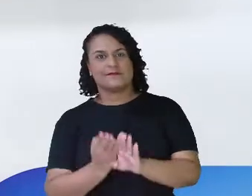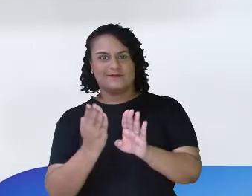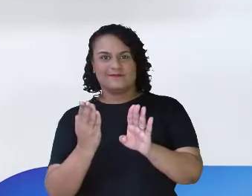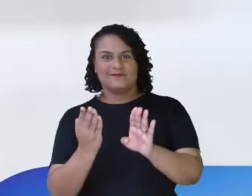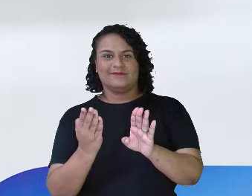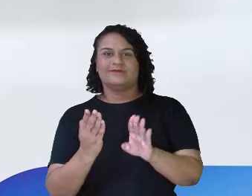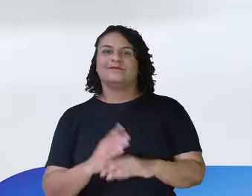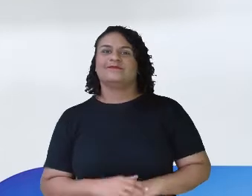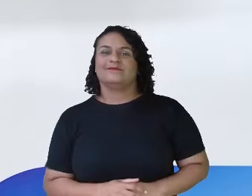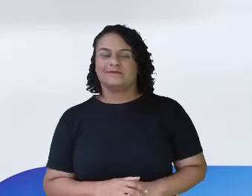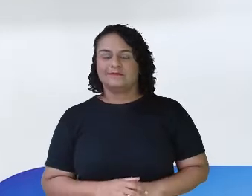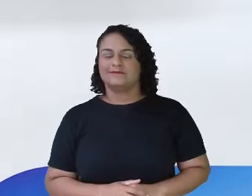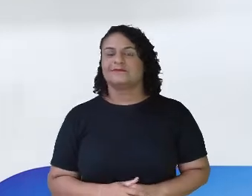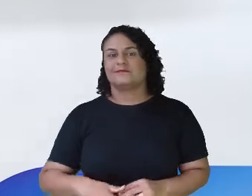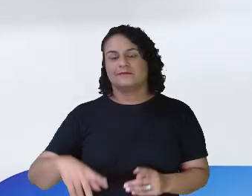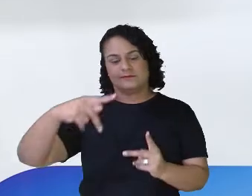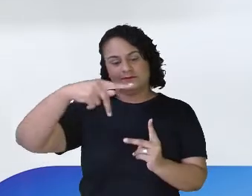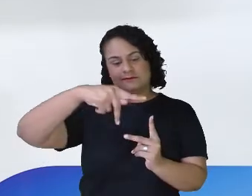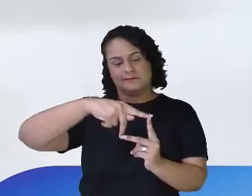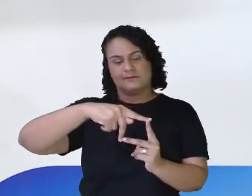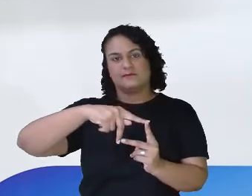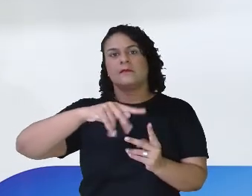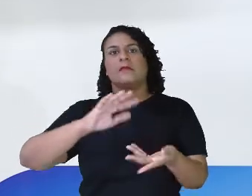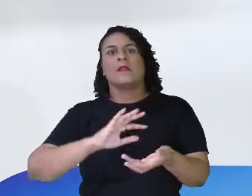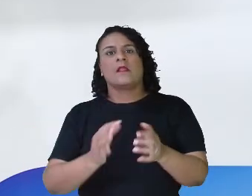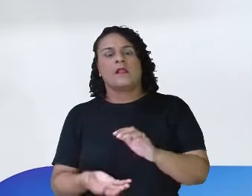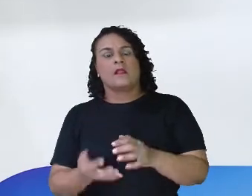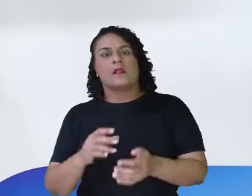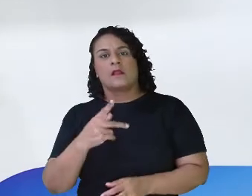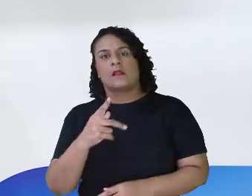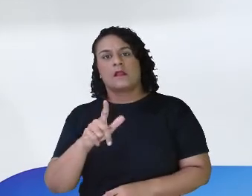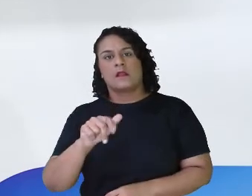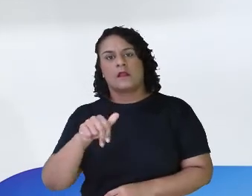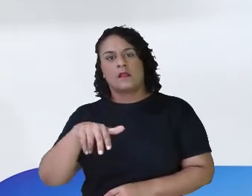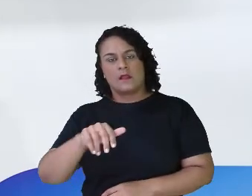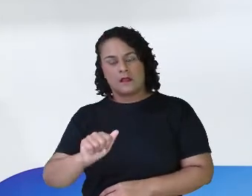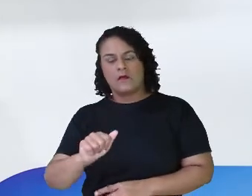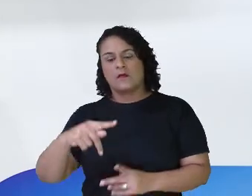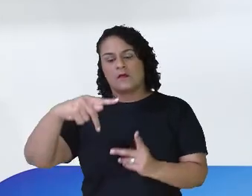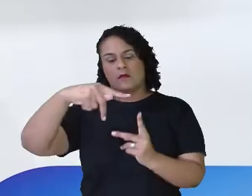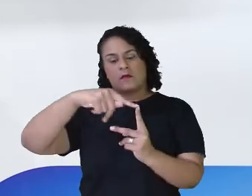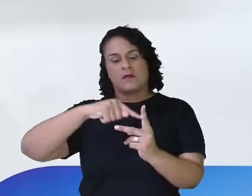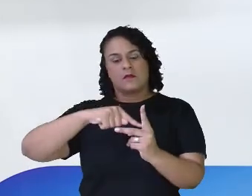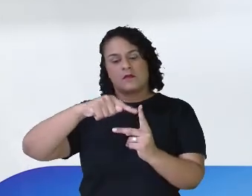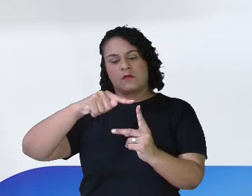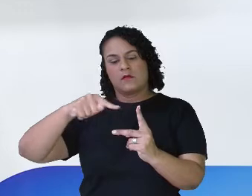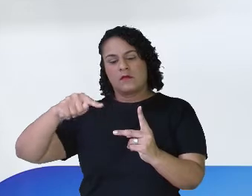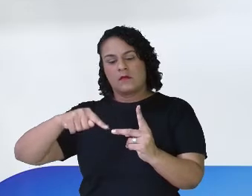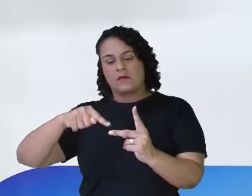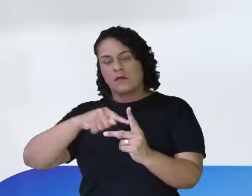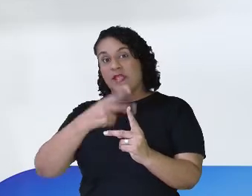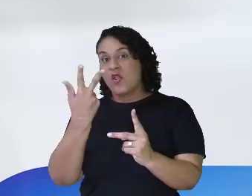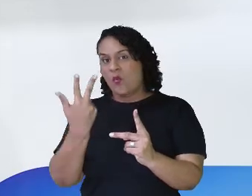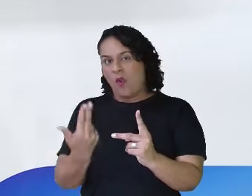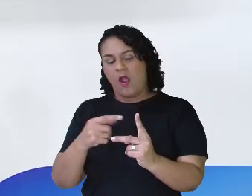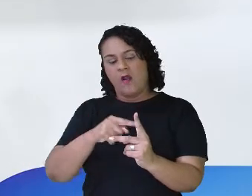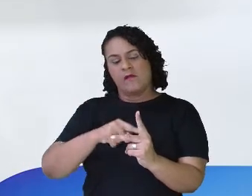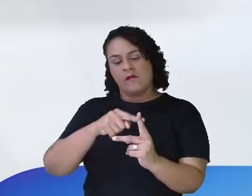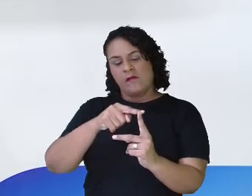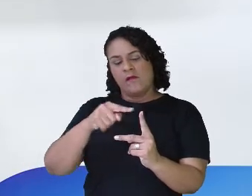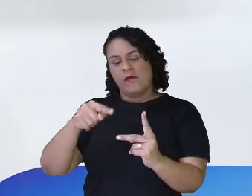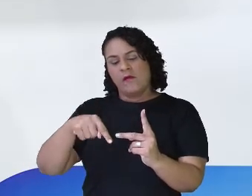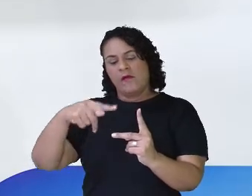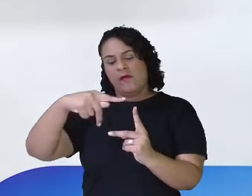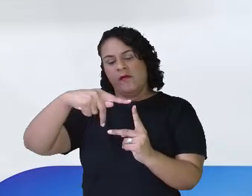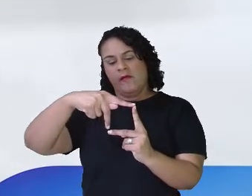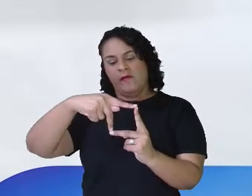né? Figura geométrica plana, 4 lados iguais. Por que eu estou dizendo isso? A gente vai